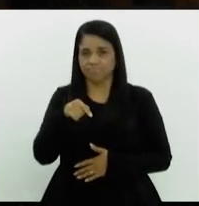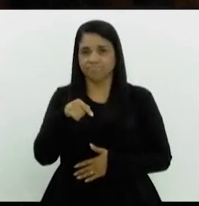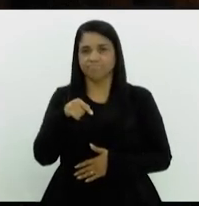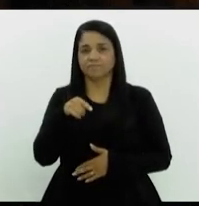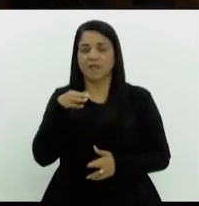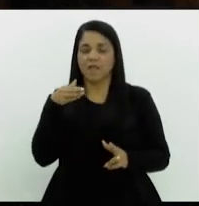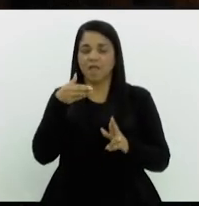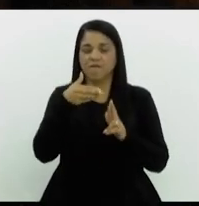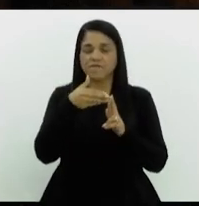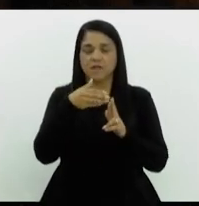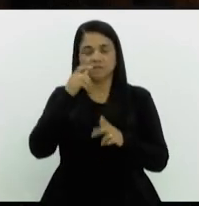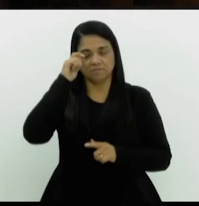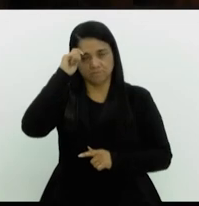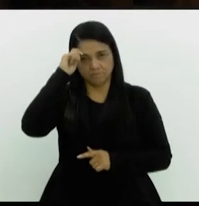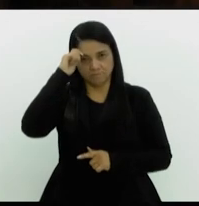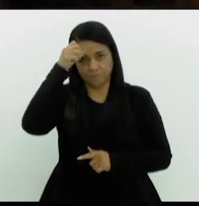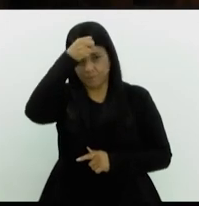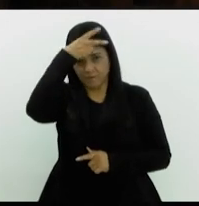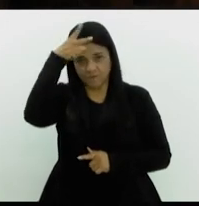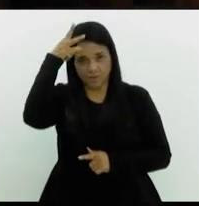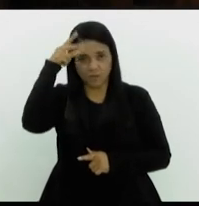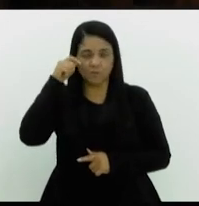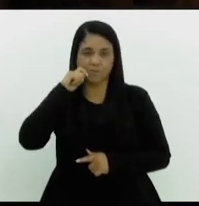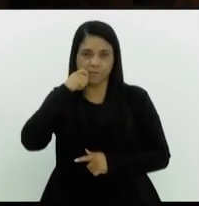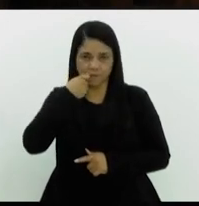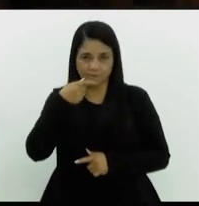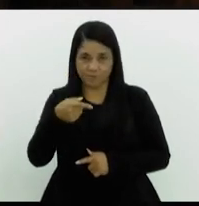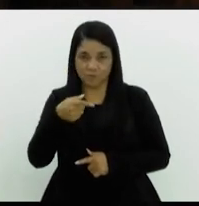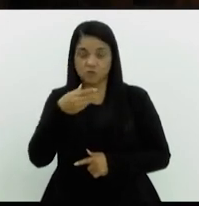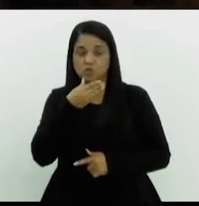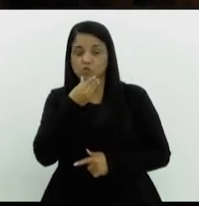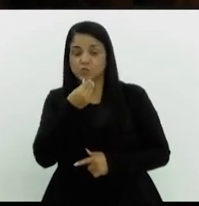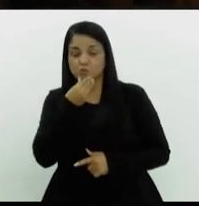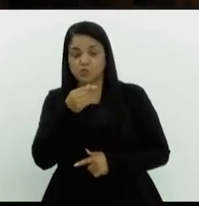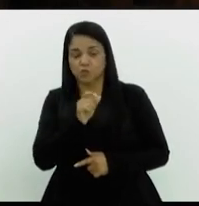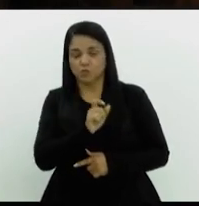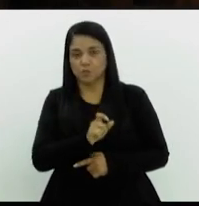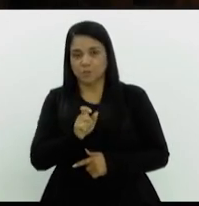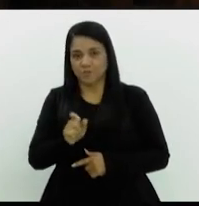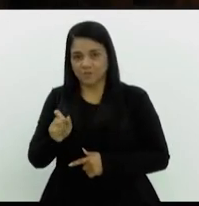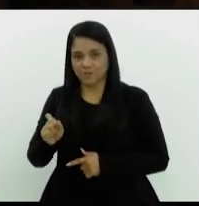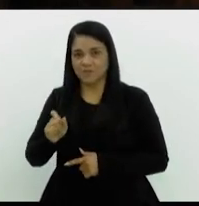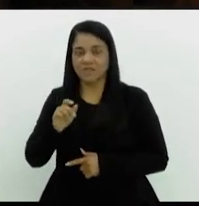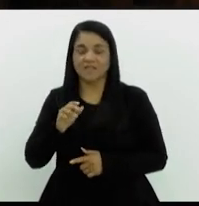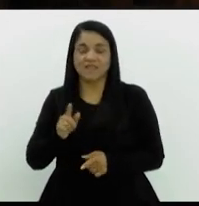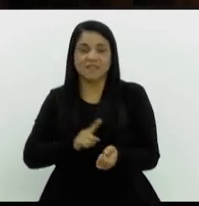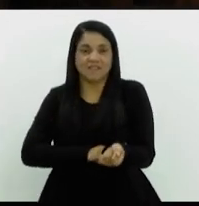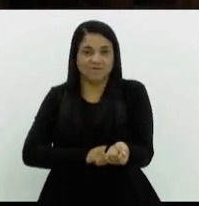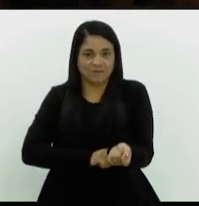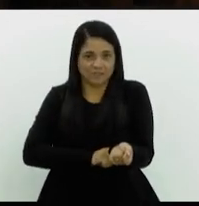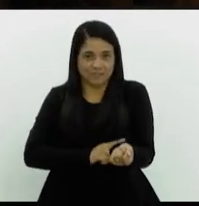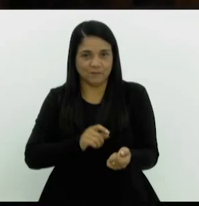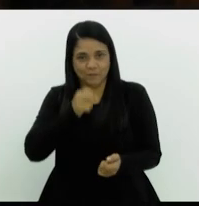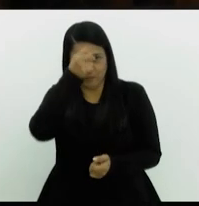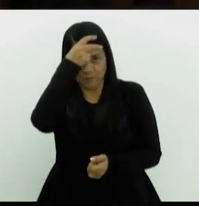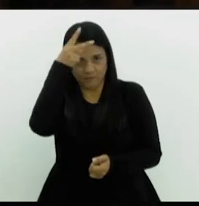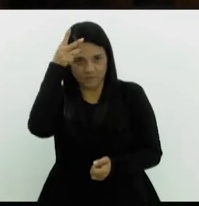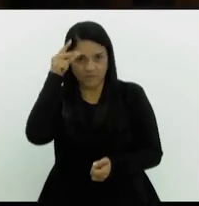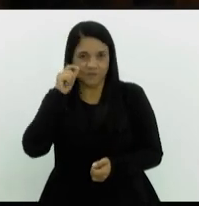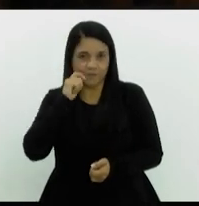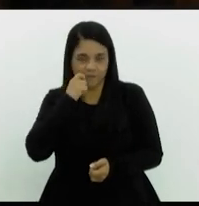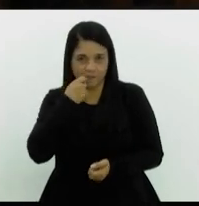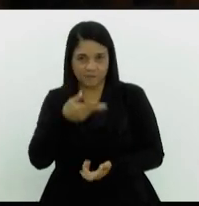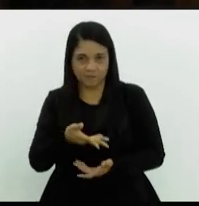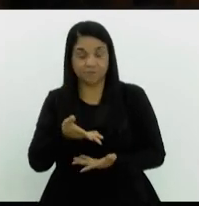ao nervosinho e ao grupo de meninos que o cerca. Pois bem, senhor presidente,